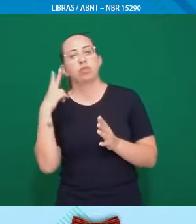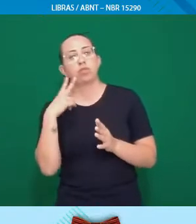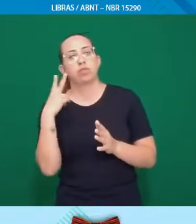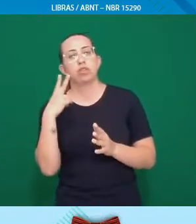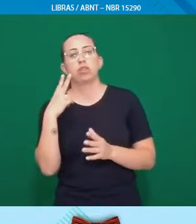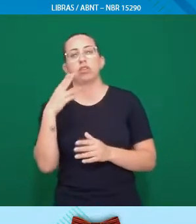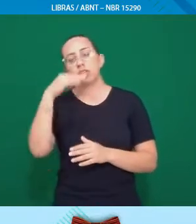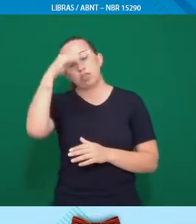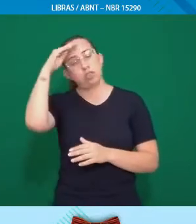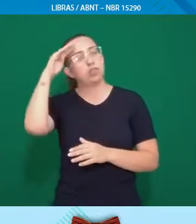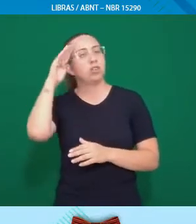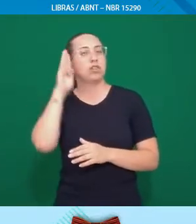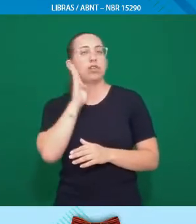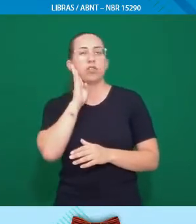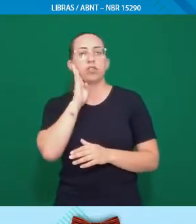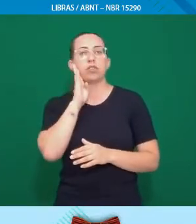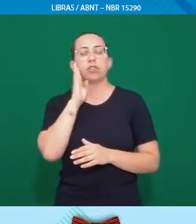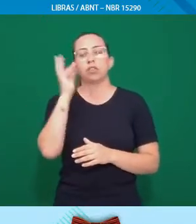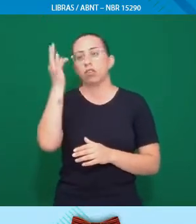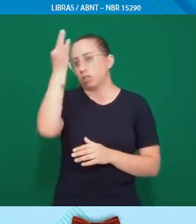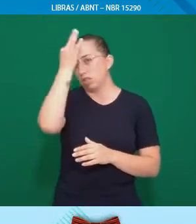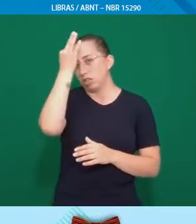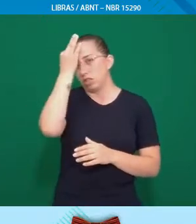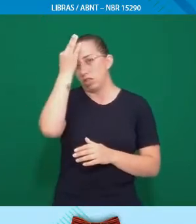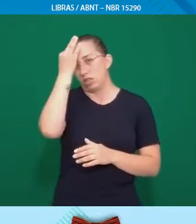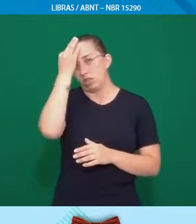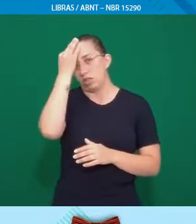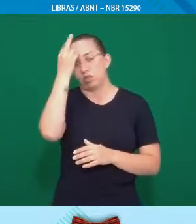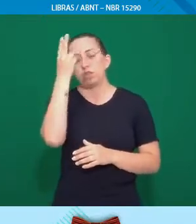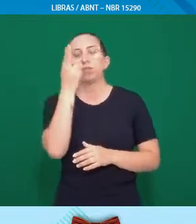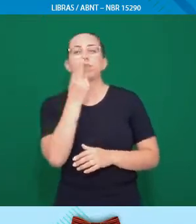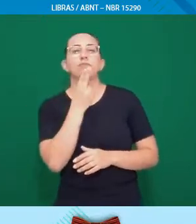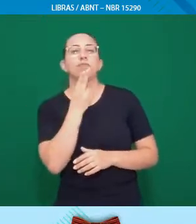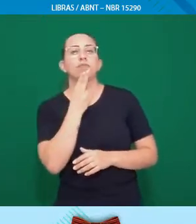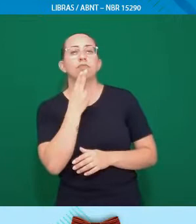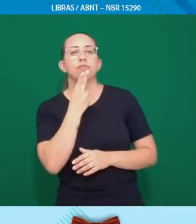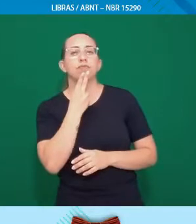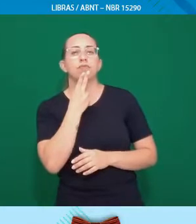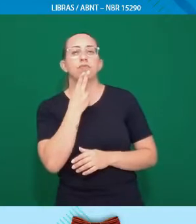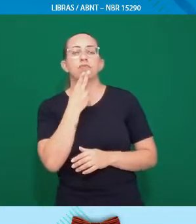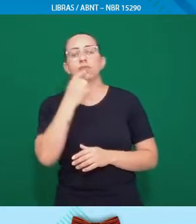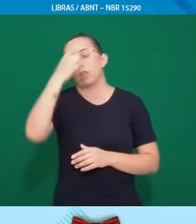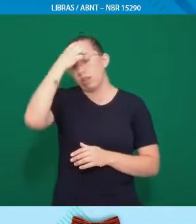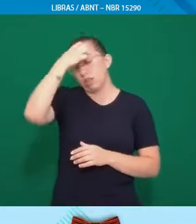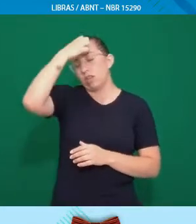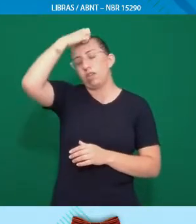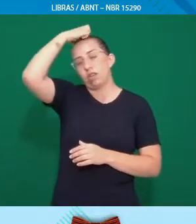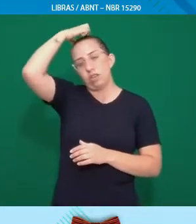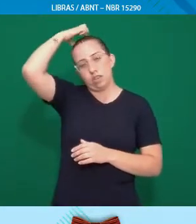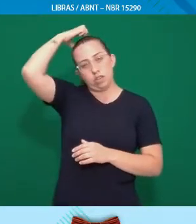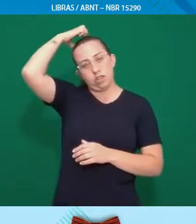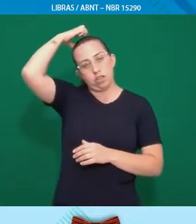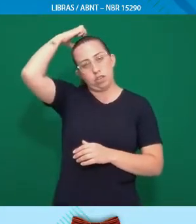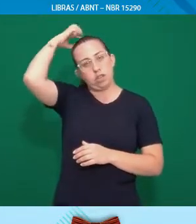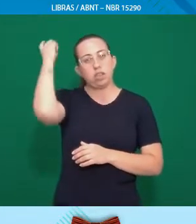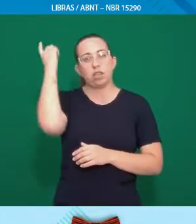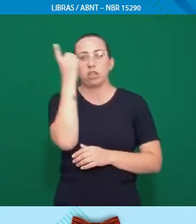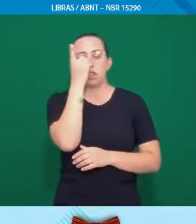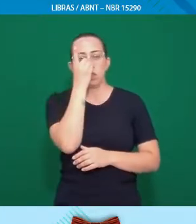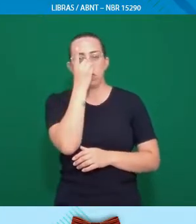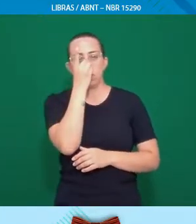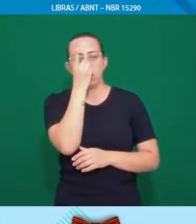vereadores João Batista Ramos Almeida José Thadeu zarate João Nilson de Oliveira Florindo Rogério Cordeiro dos Santos